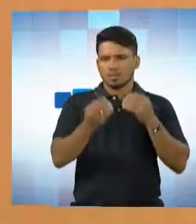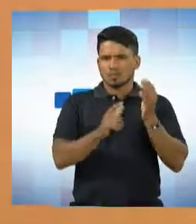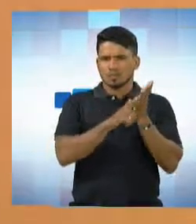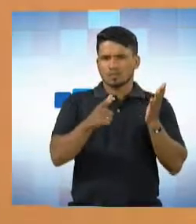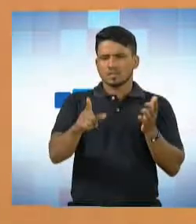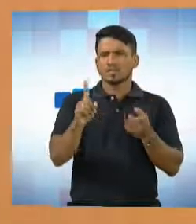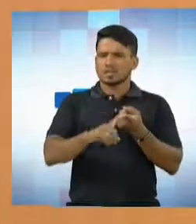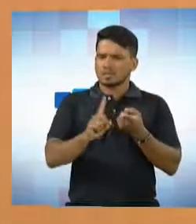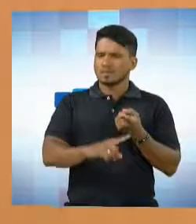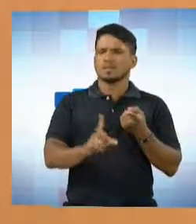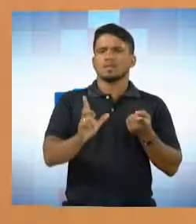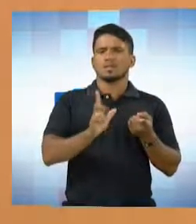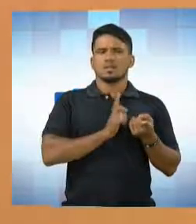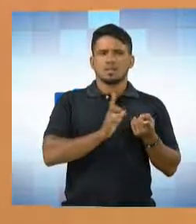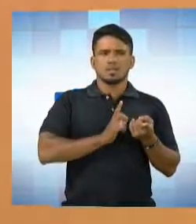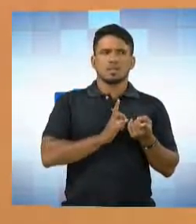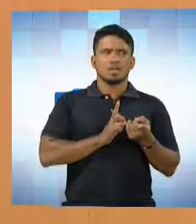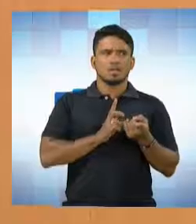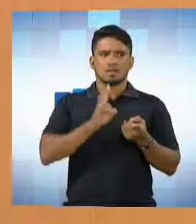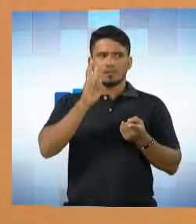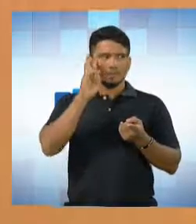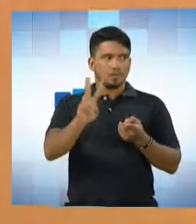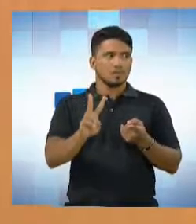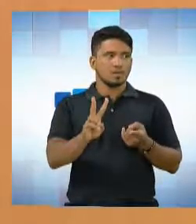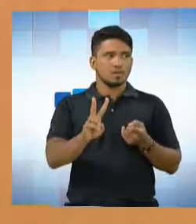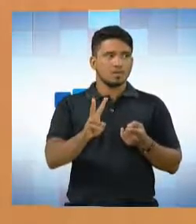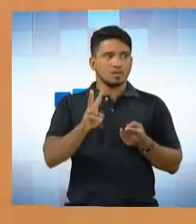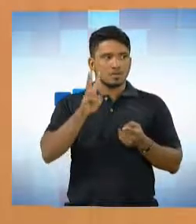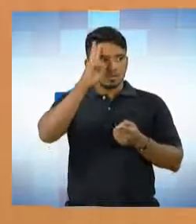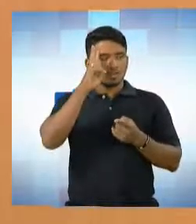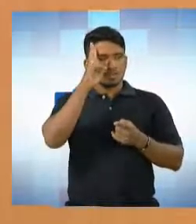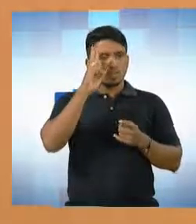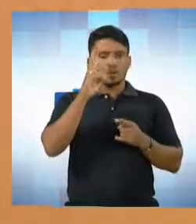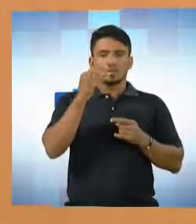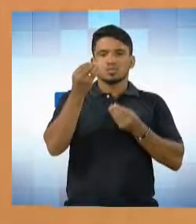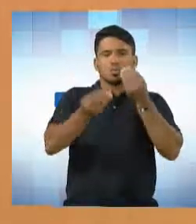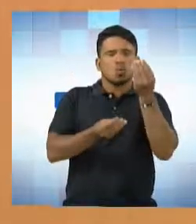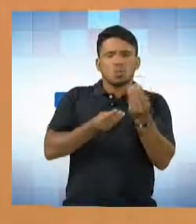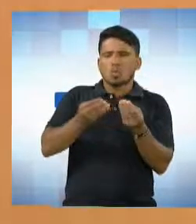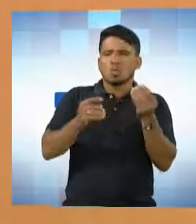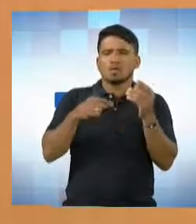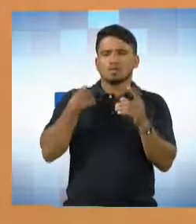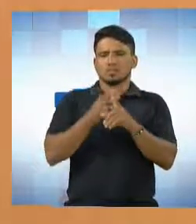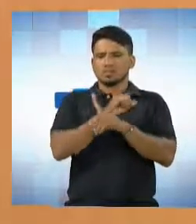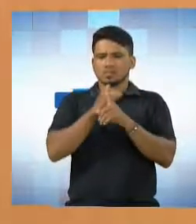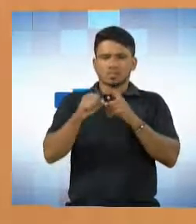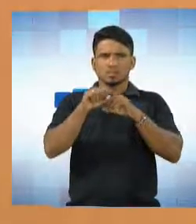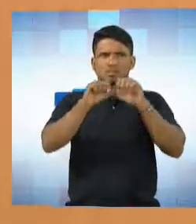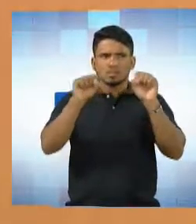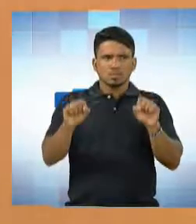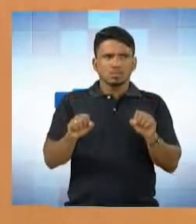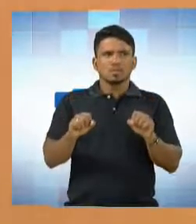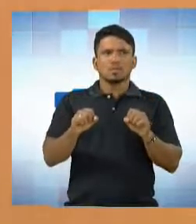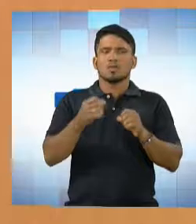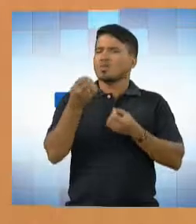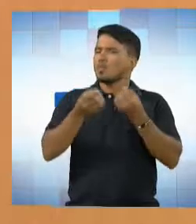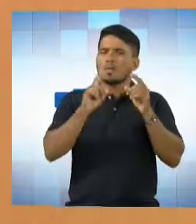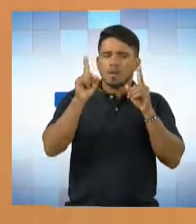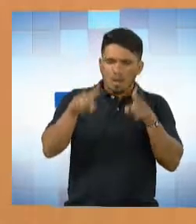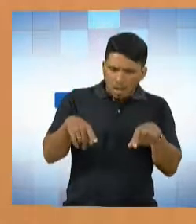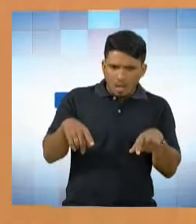jornalista você também tem acompanhado essa história da estrutura social. De que